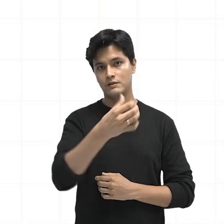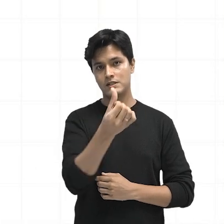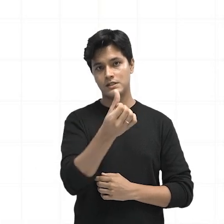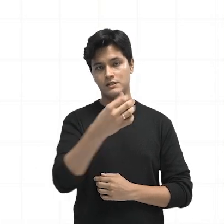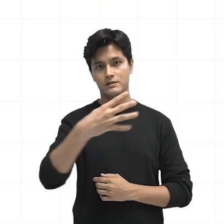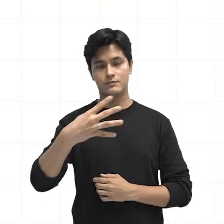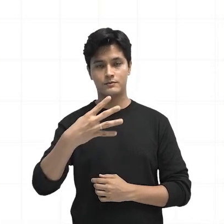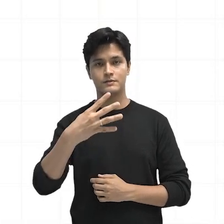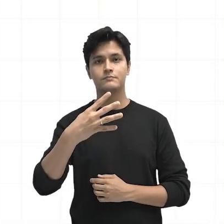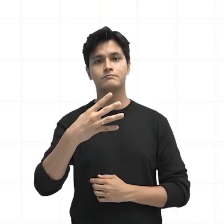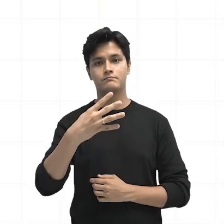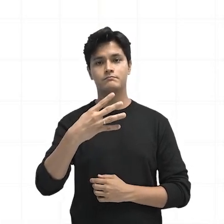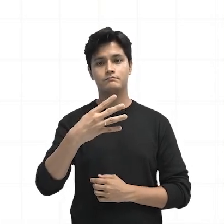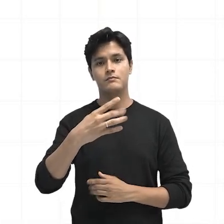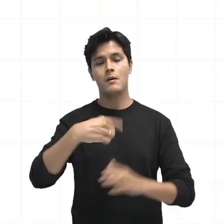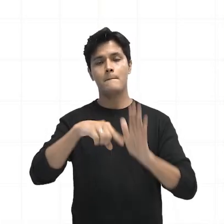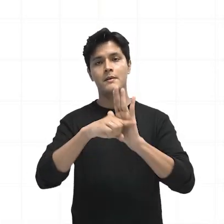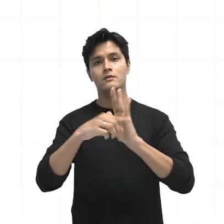59,64 e